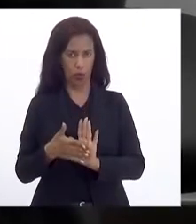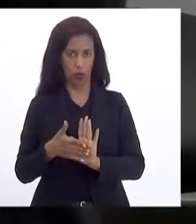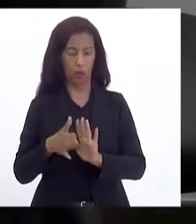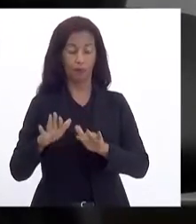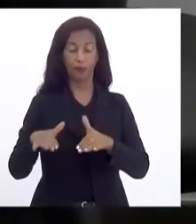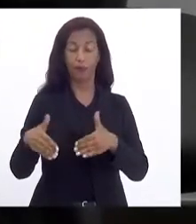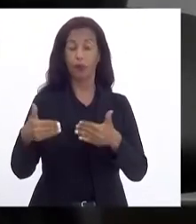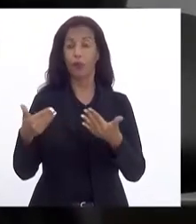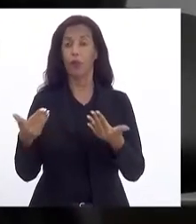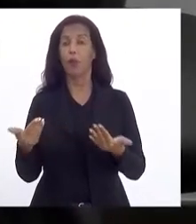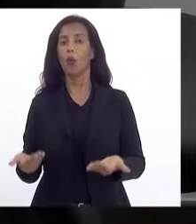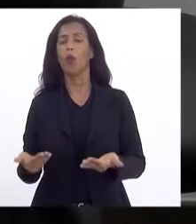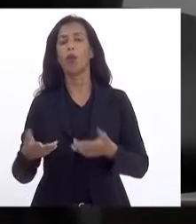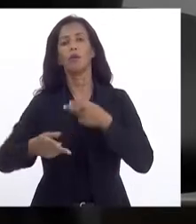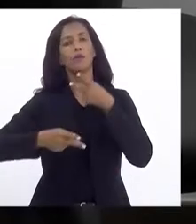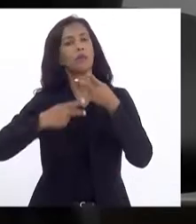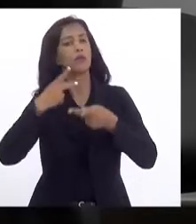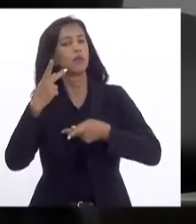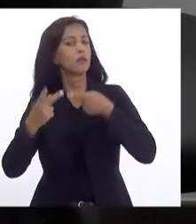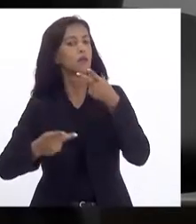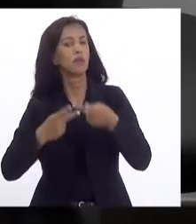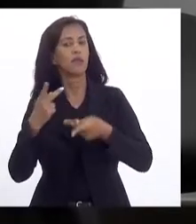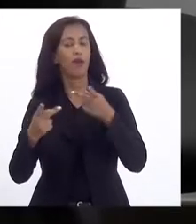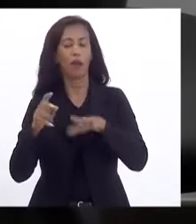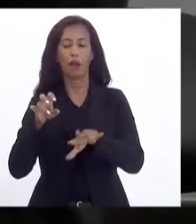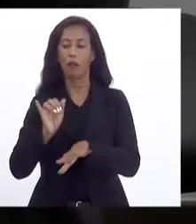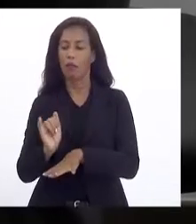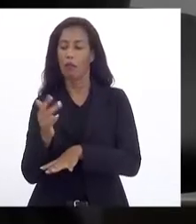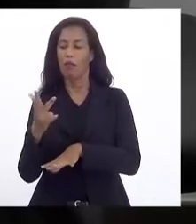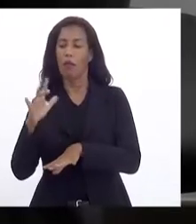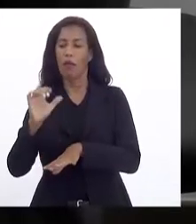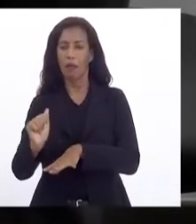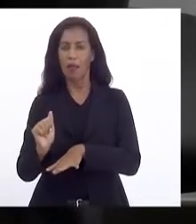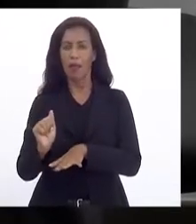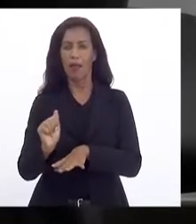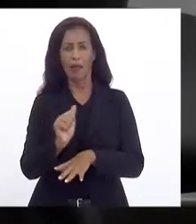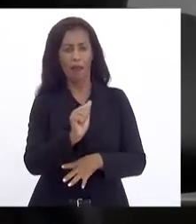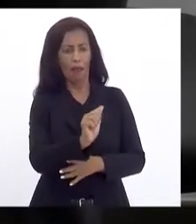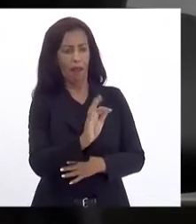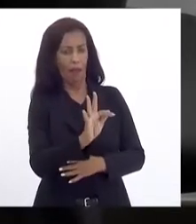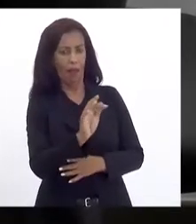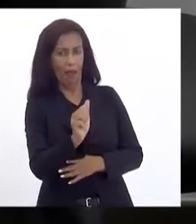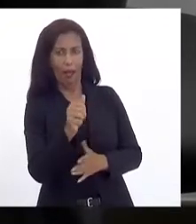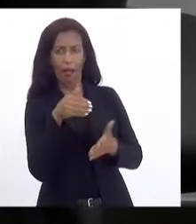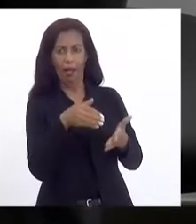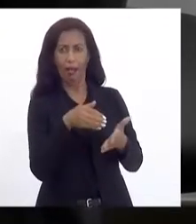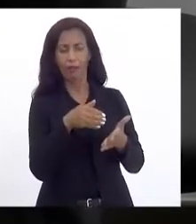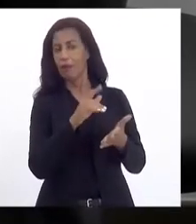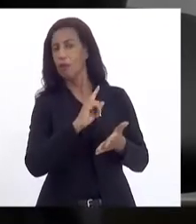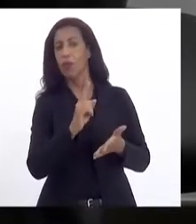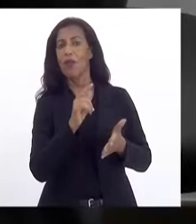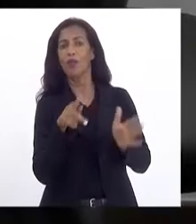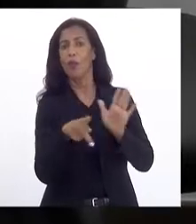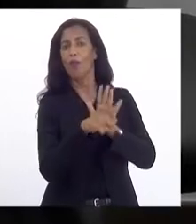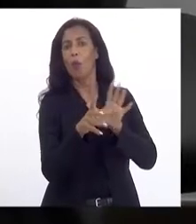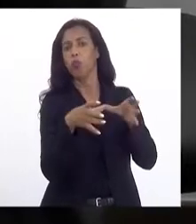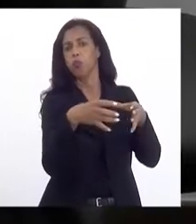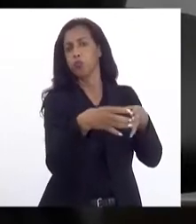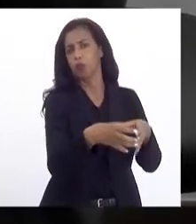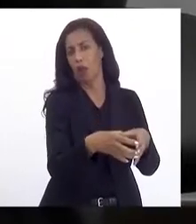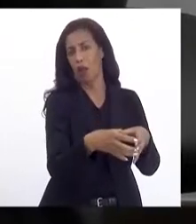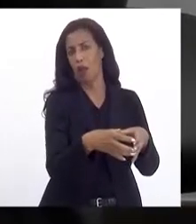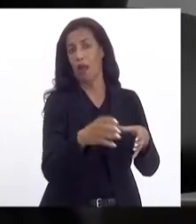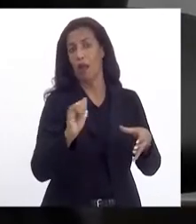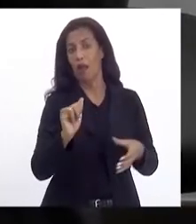se fala apenas nas ilhas, a APA não está apenas nas ilhas, né? E a Ilha Grande, por exemplo, ela tem um recorte